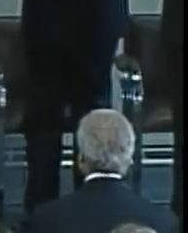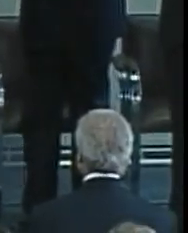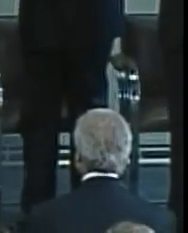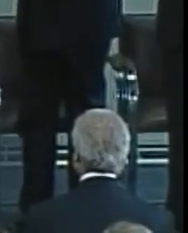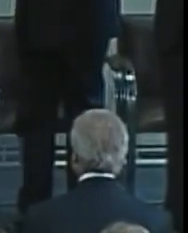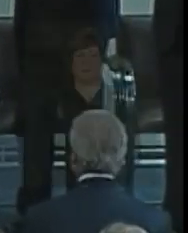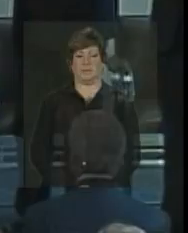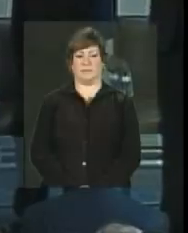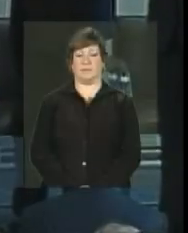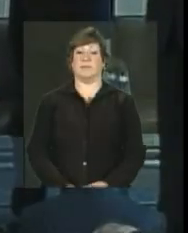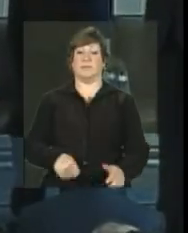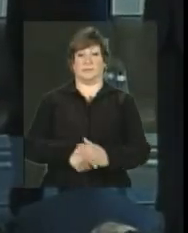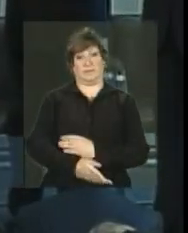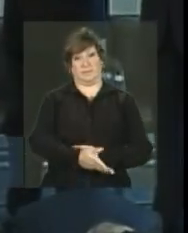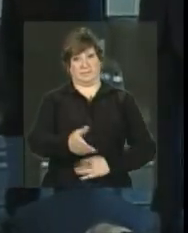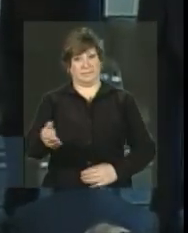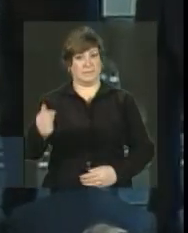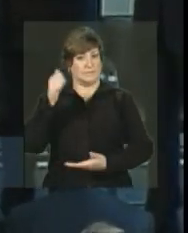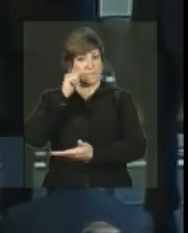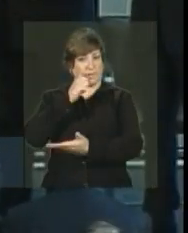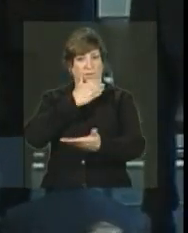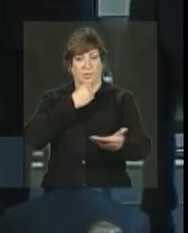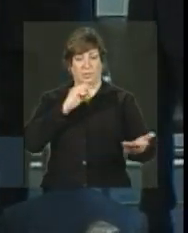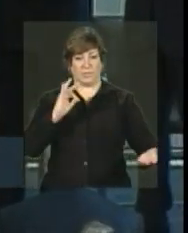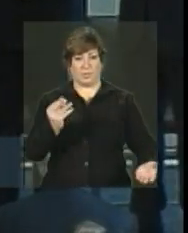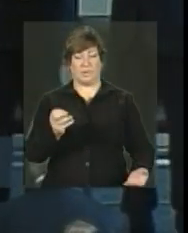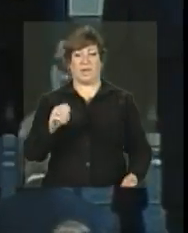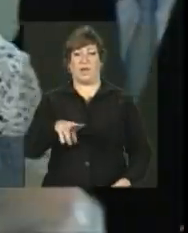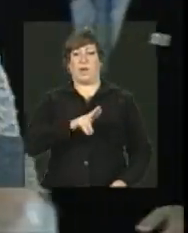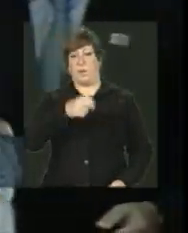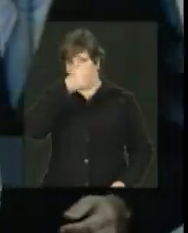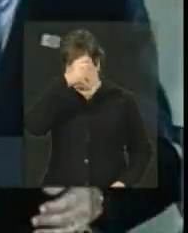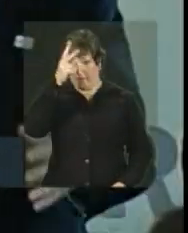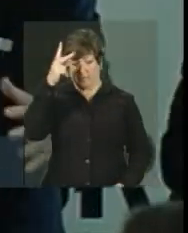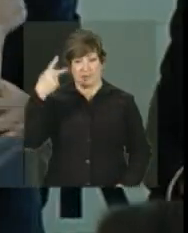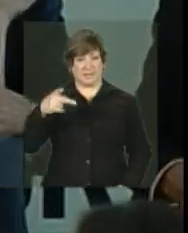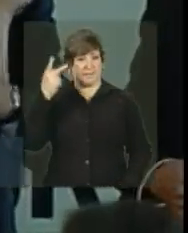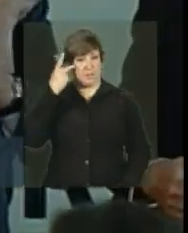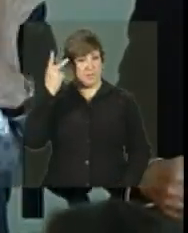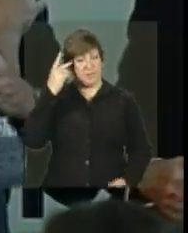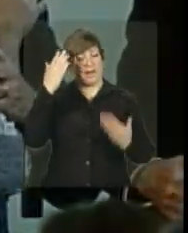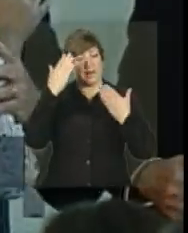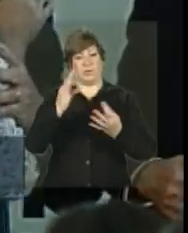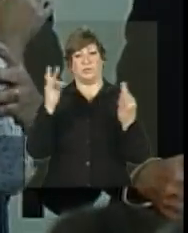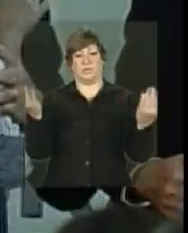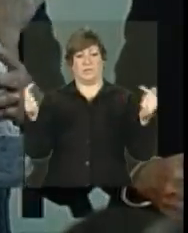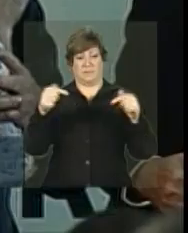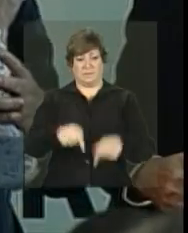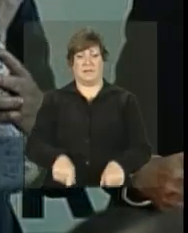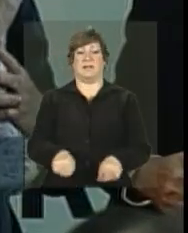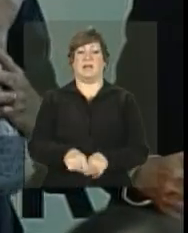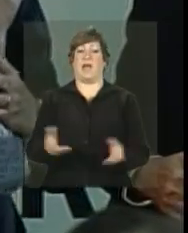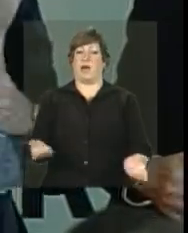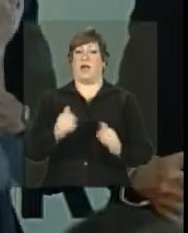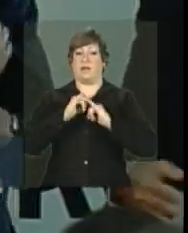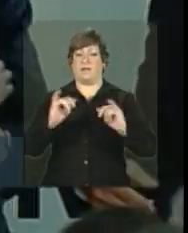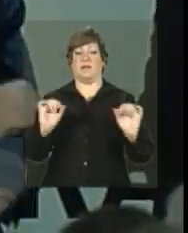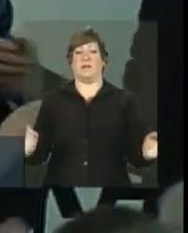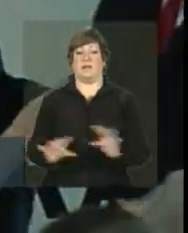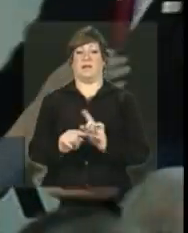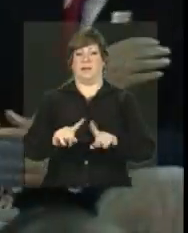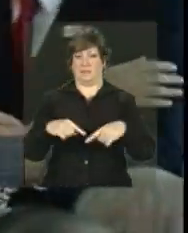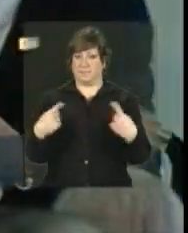Senhoras e senhores, em nome da Prefeitura de São Paulo, agradecemos a presença de todos e declaramos encerrada